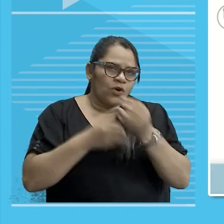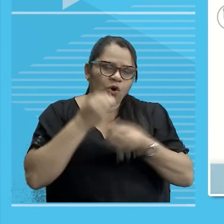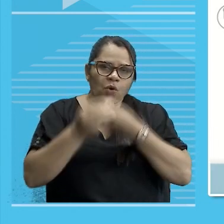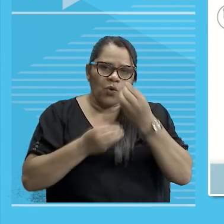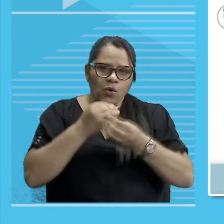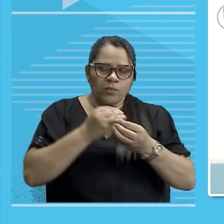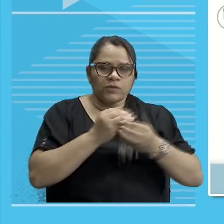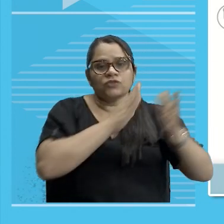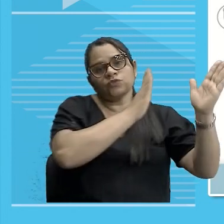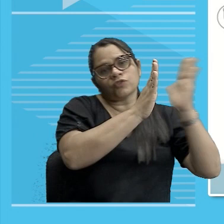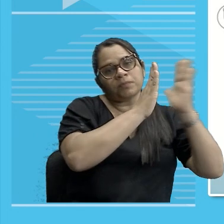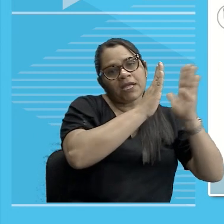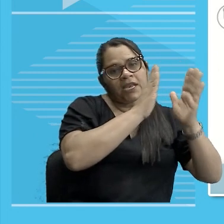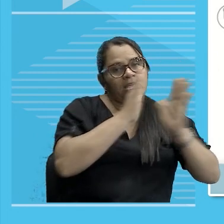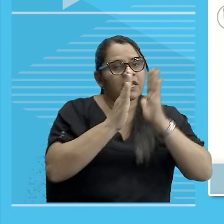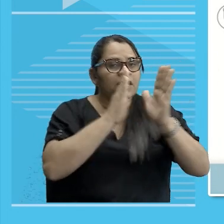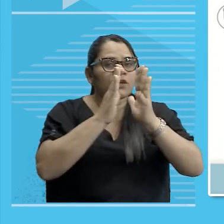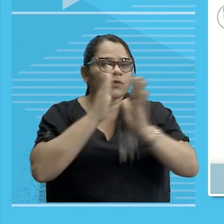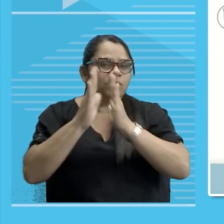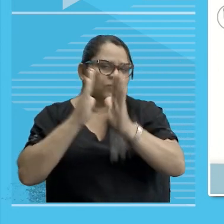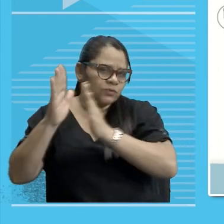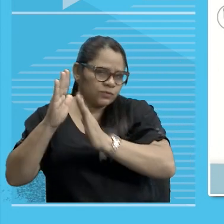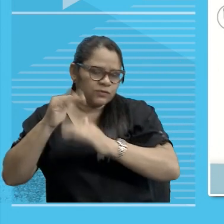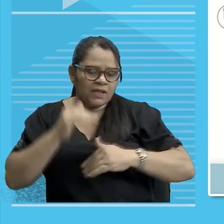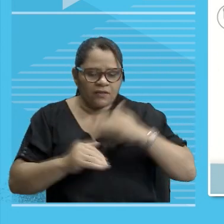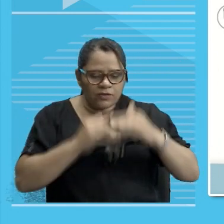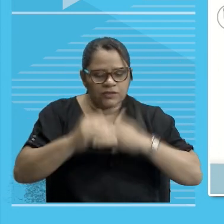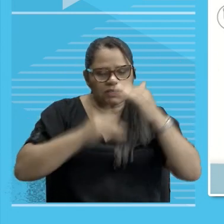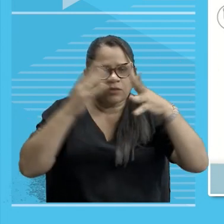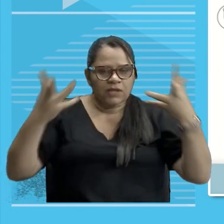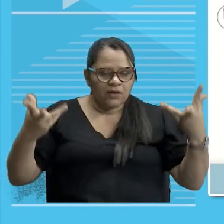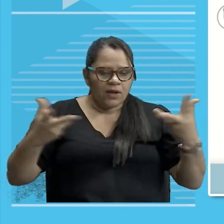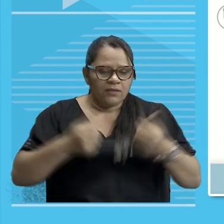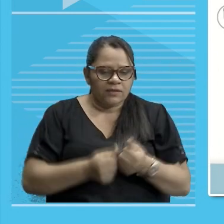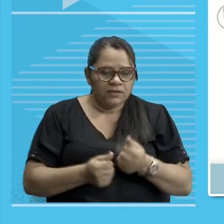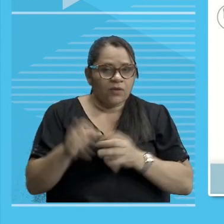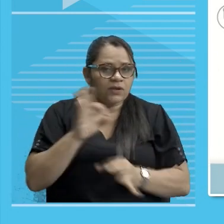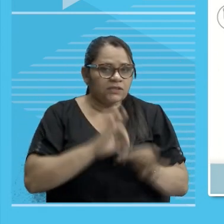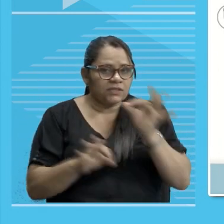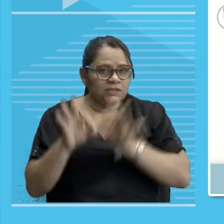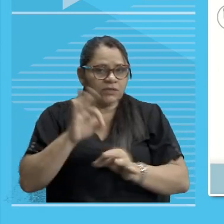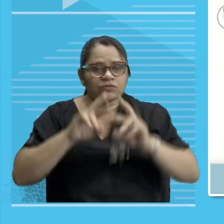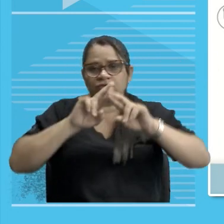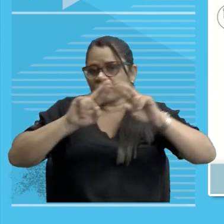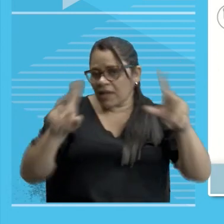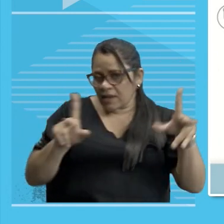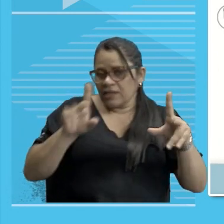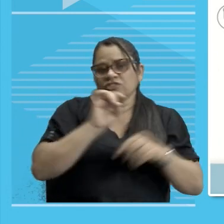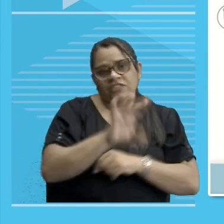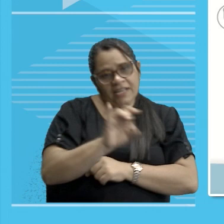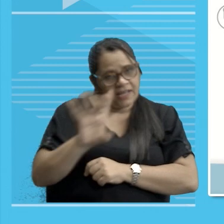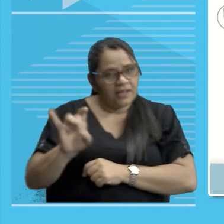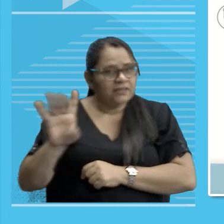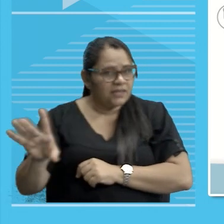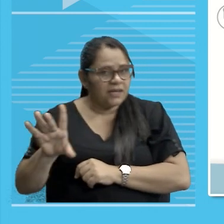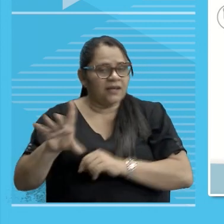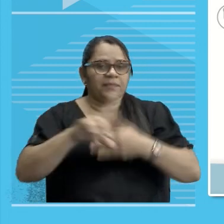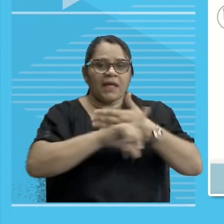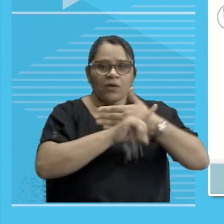das eras da evolução da qualidade de maneira diferente cada autor